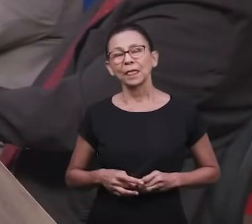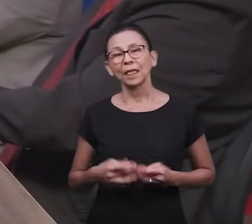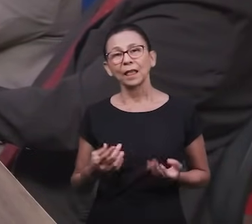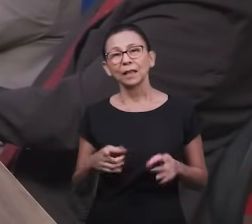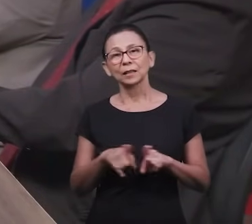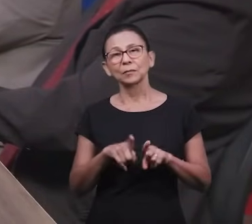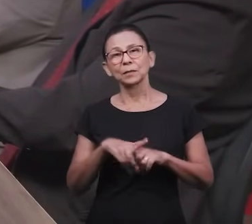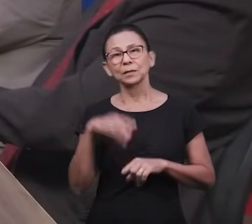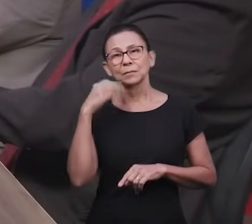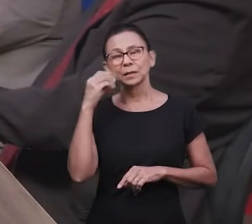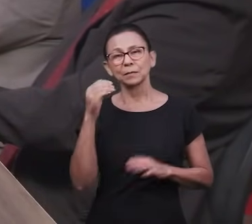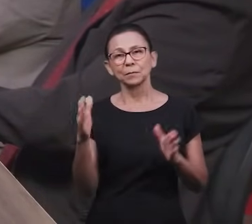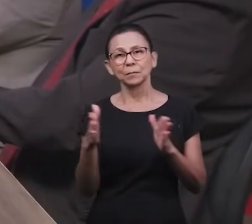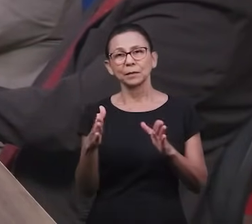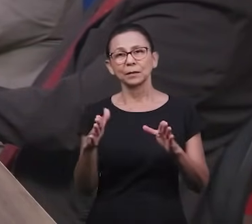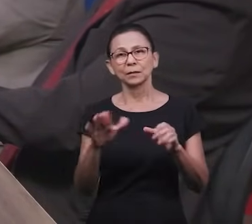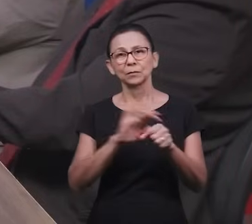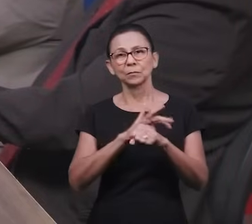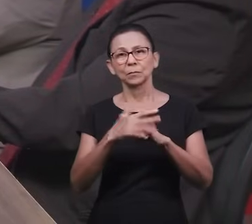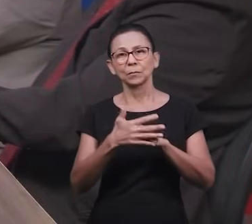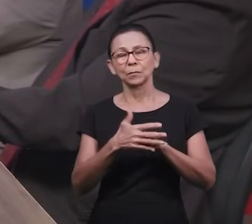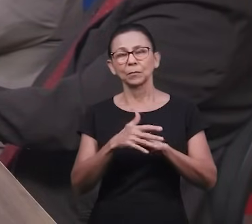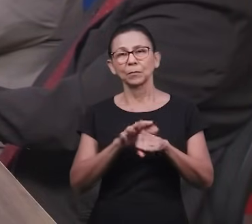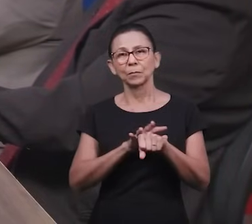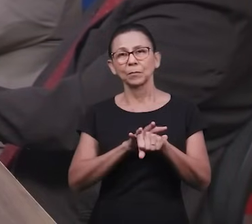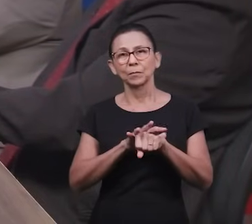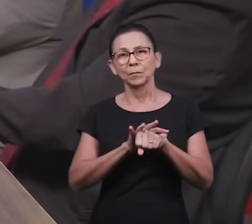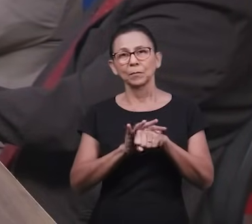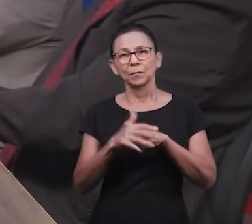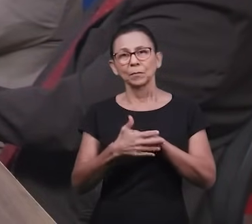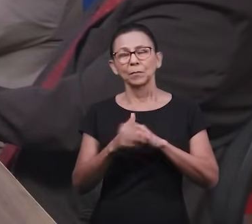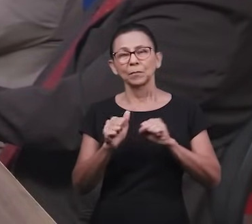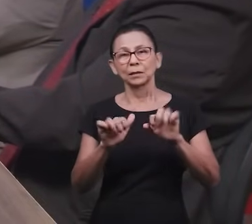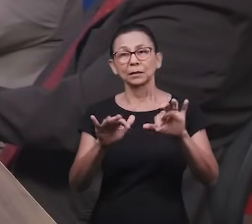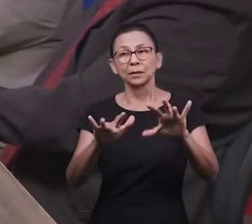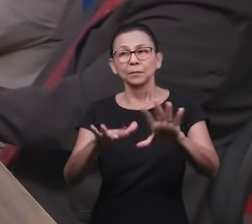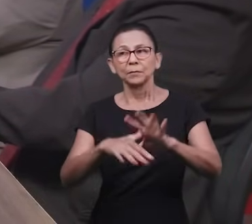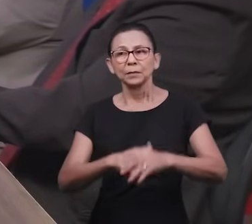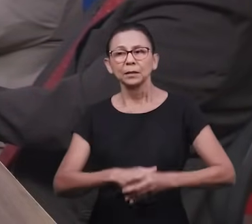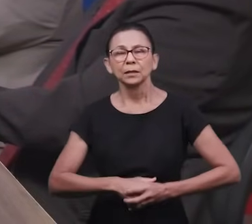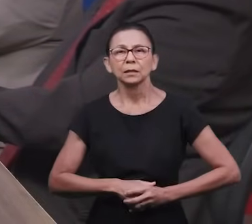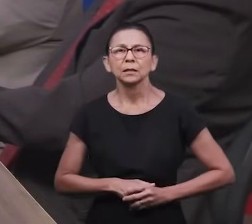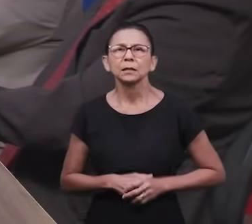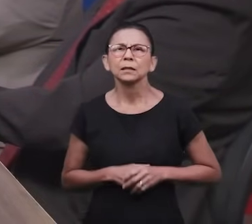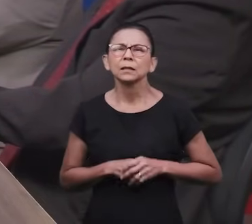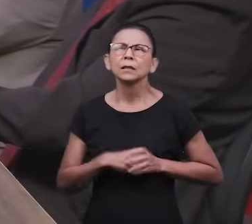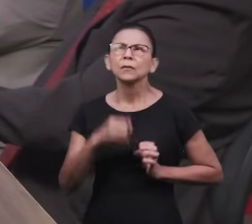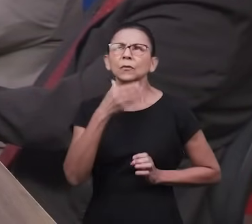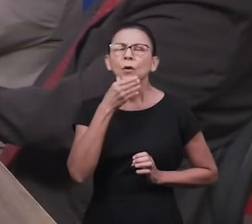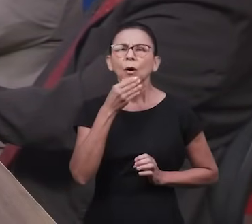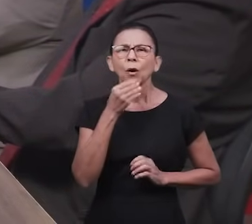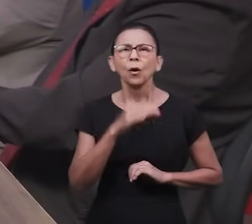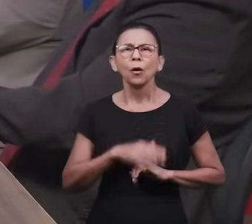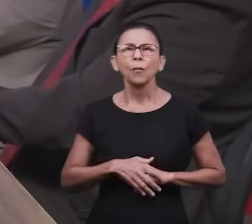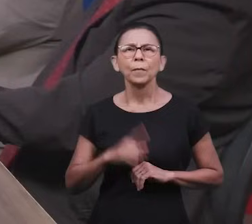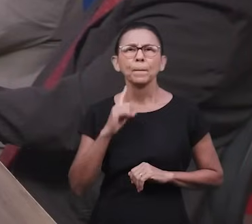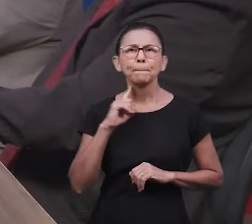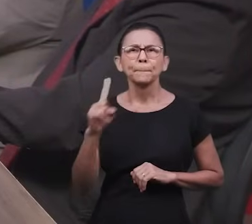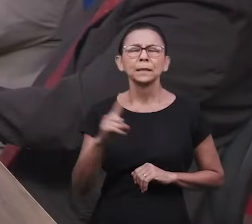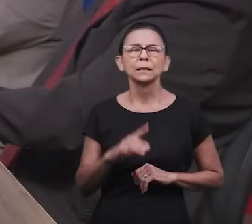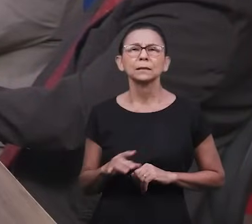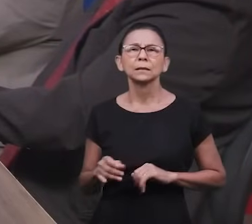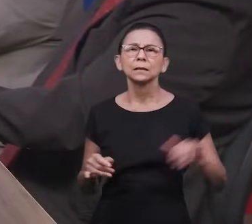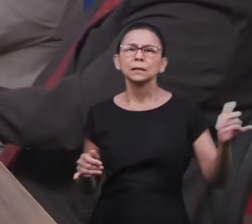período da pandemia, né? Hospital cheio, pessoas, né? Naquela situação que todos nós sabemos, né? E ligou de